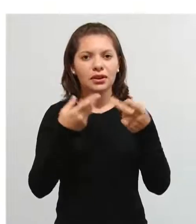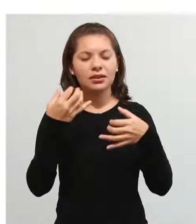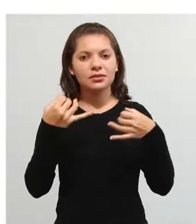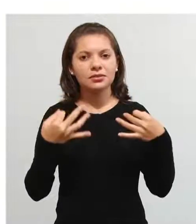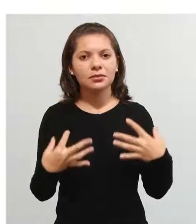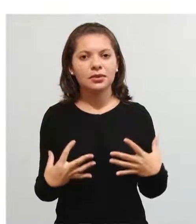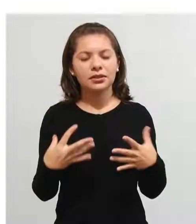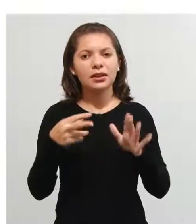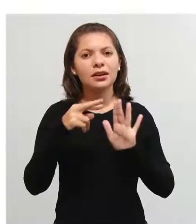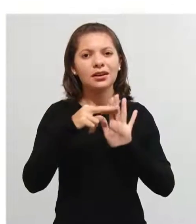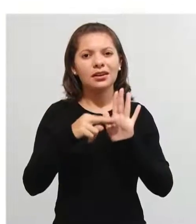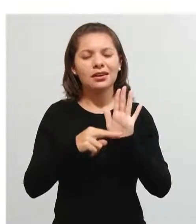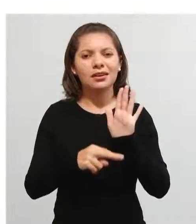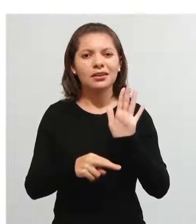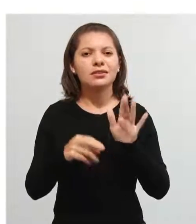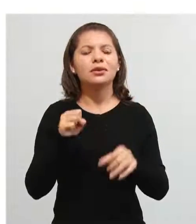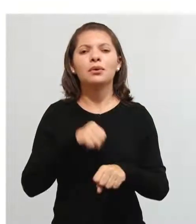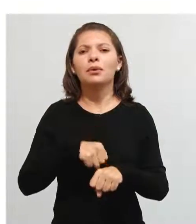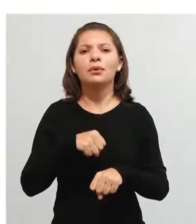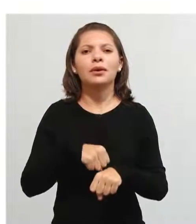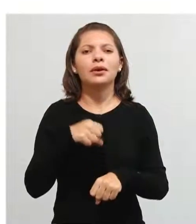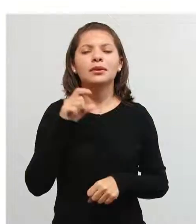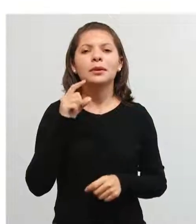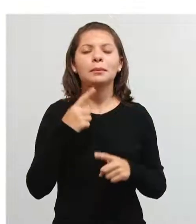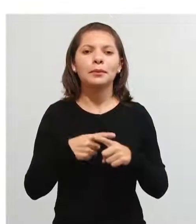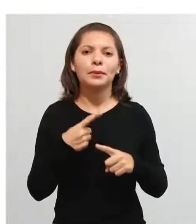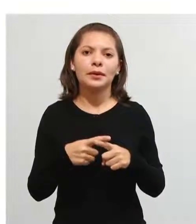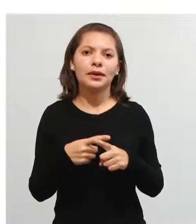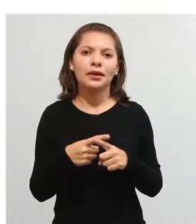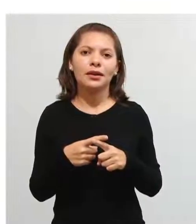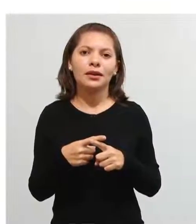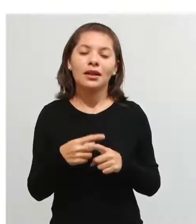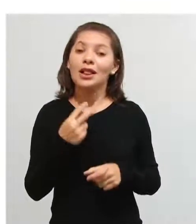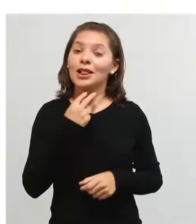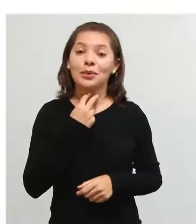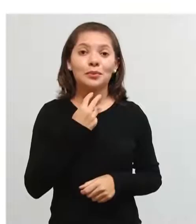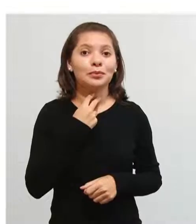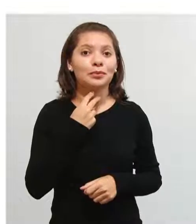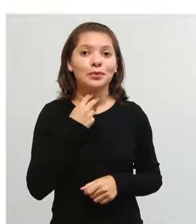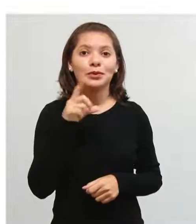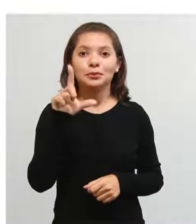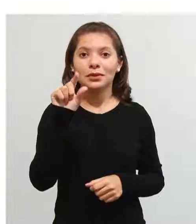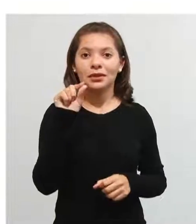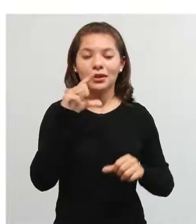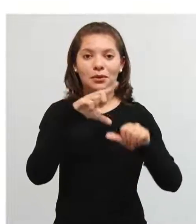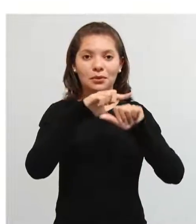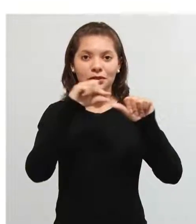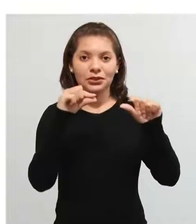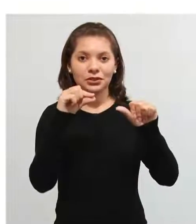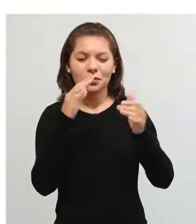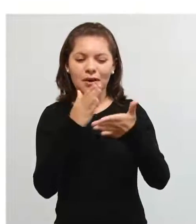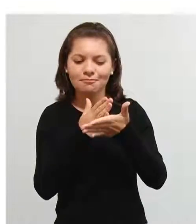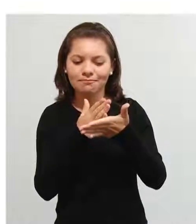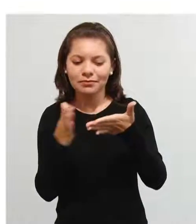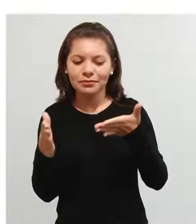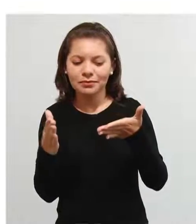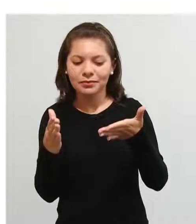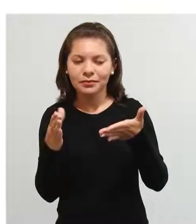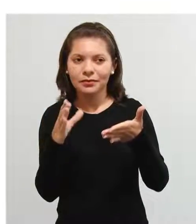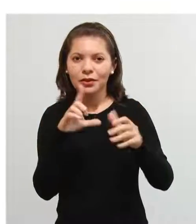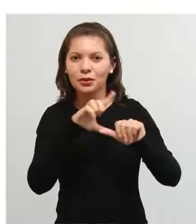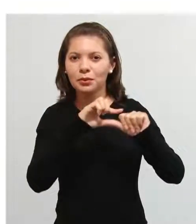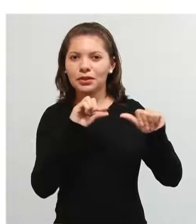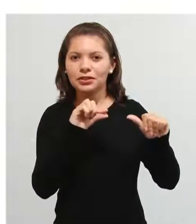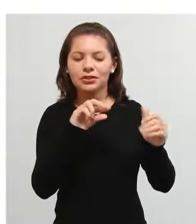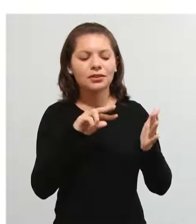elas são concretas? Porque eu não posso pegar, por exemplo, um artigo e pegar metade desse artigo, interpretar